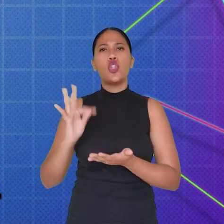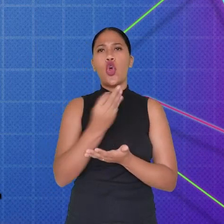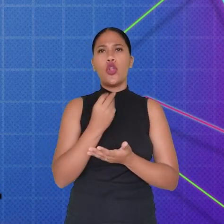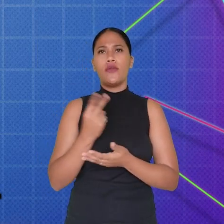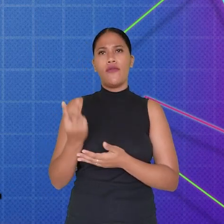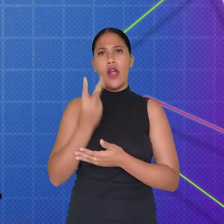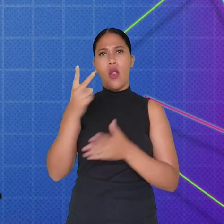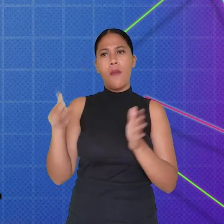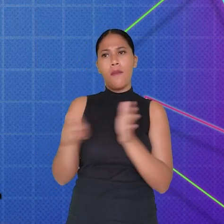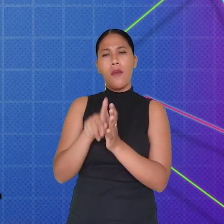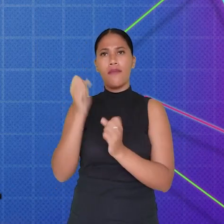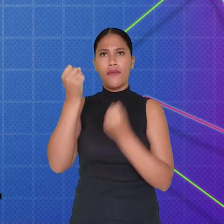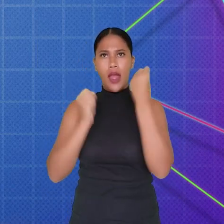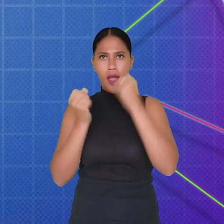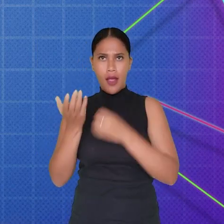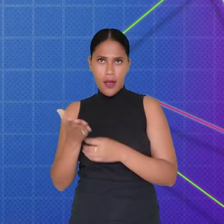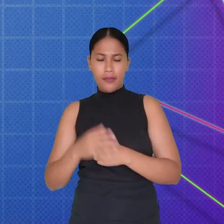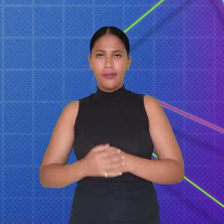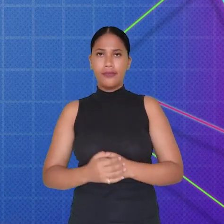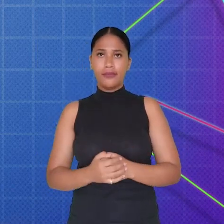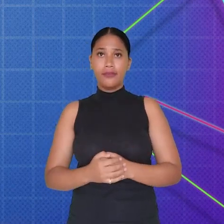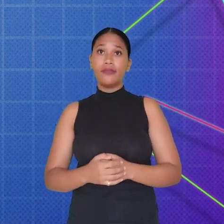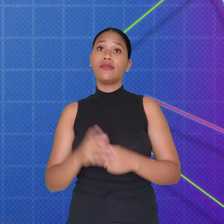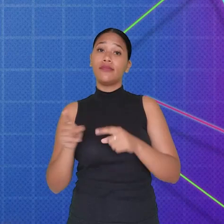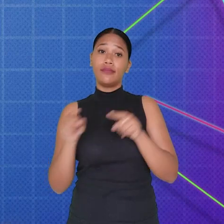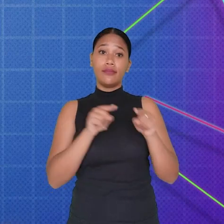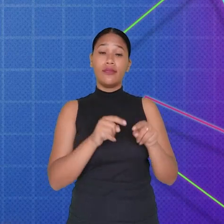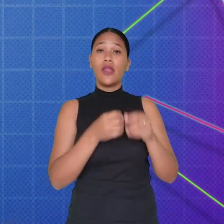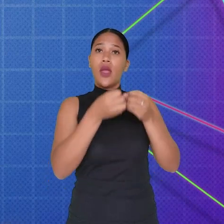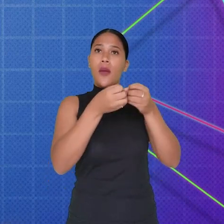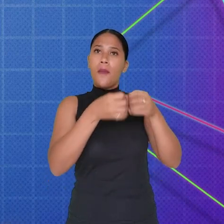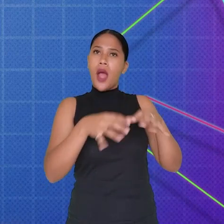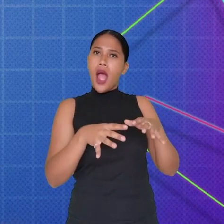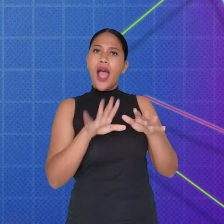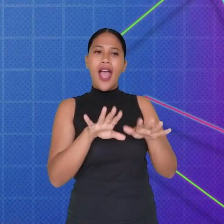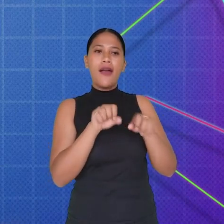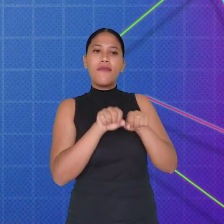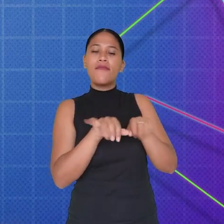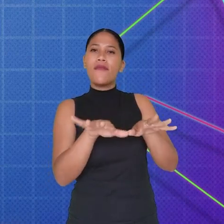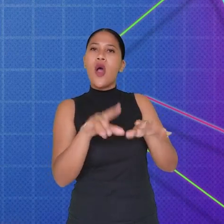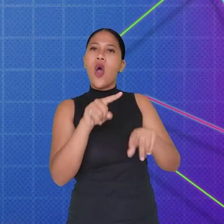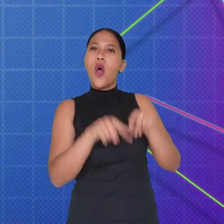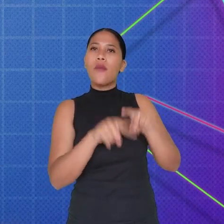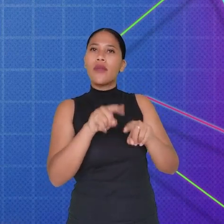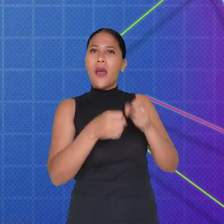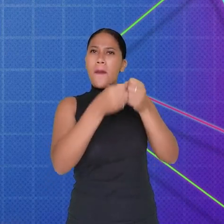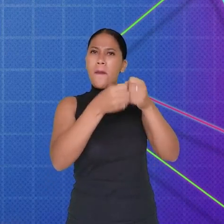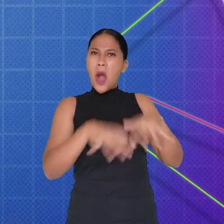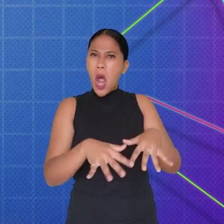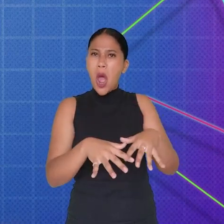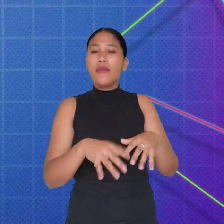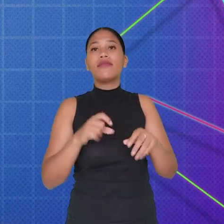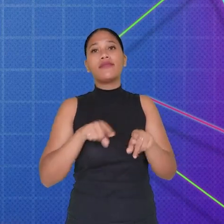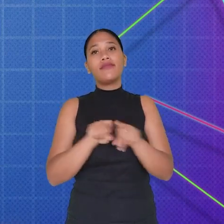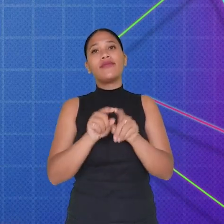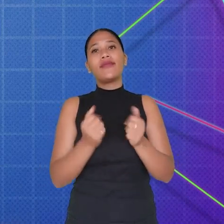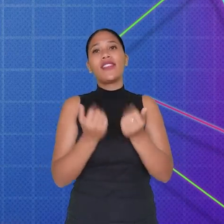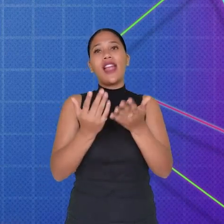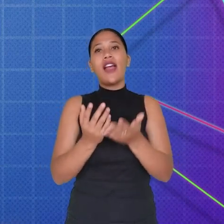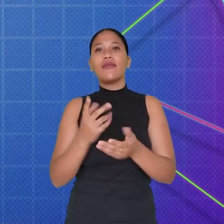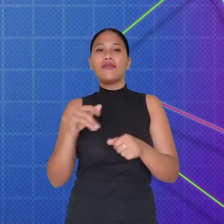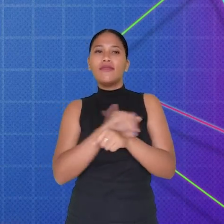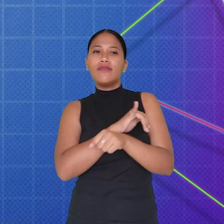com valores default. Destrutores são métodos especiais, invocados quando um objeto é destruído e servem para